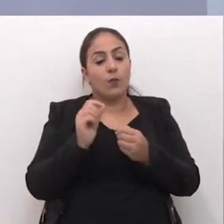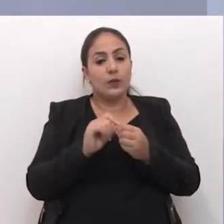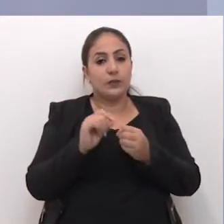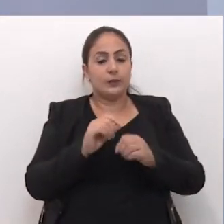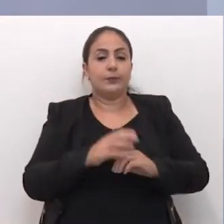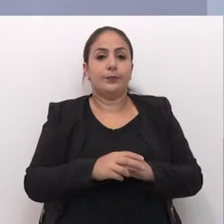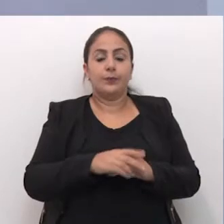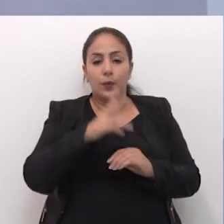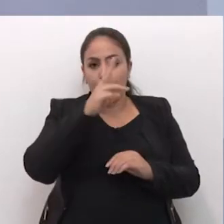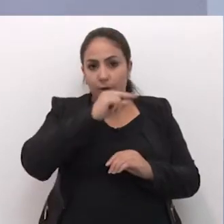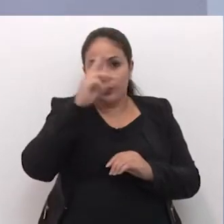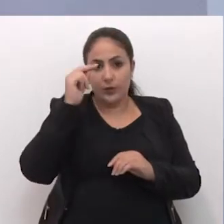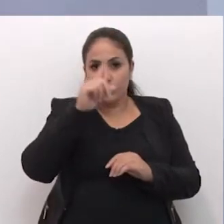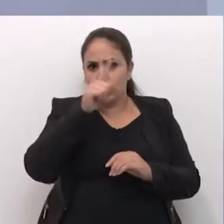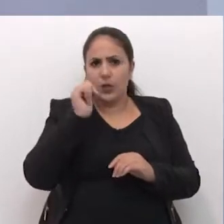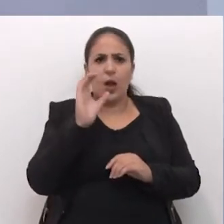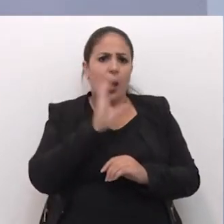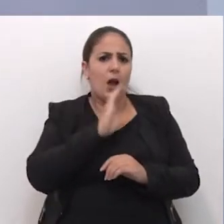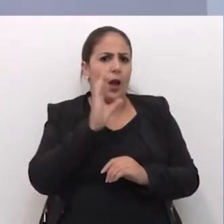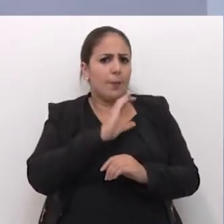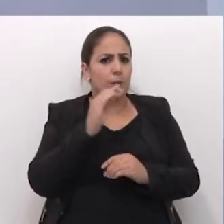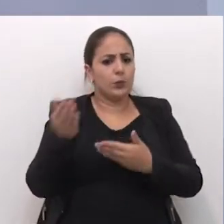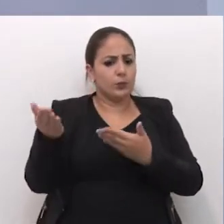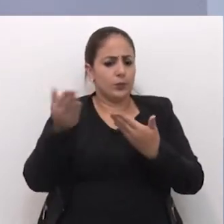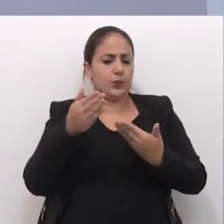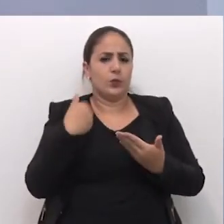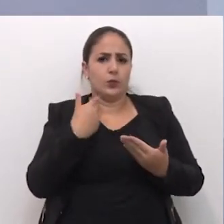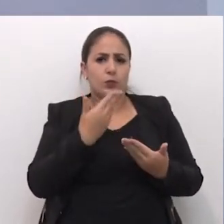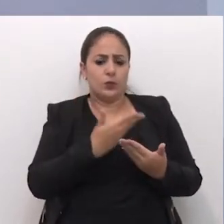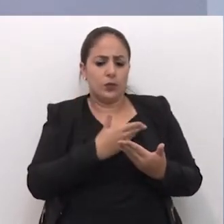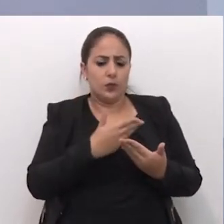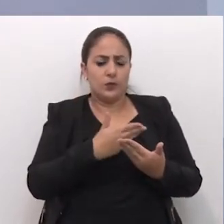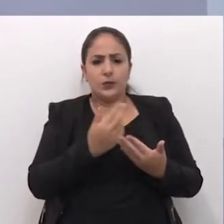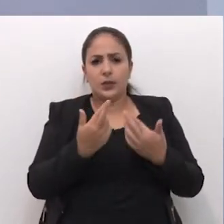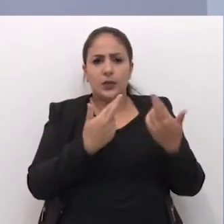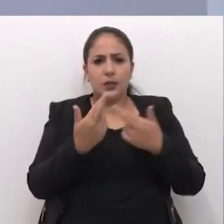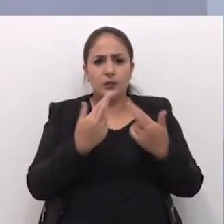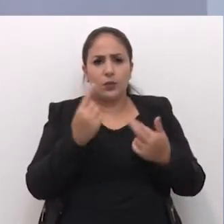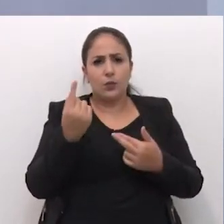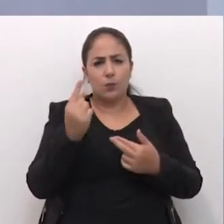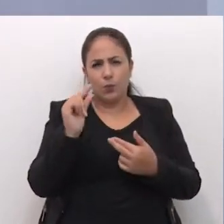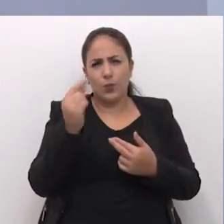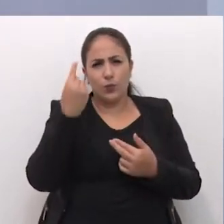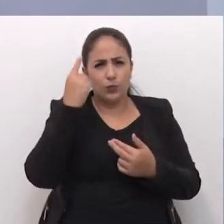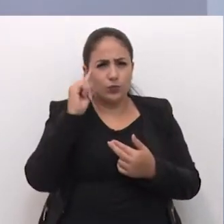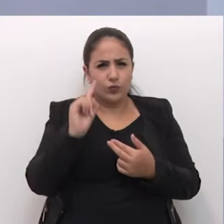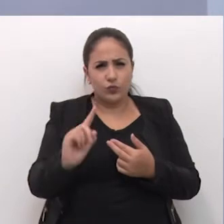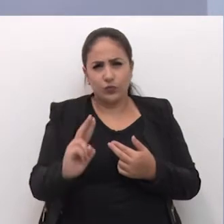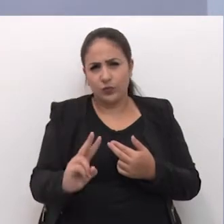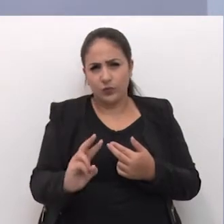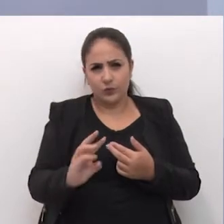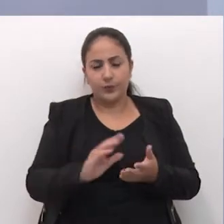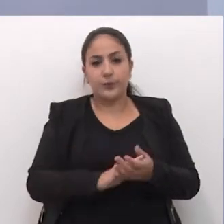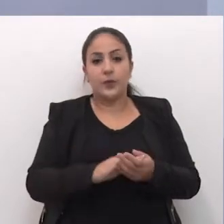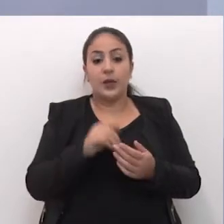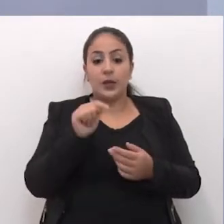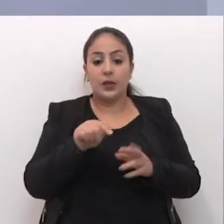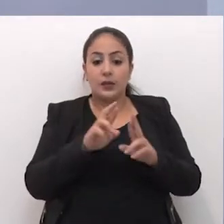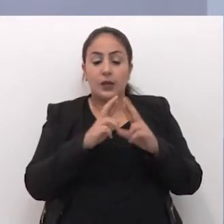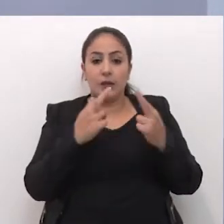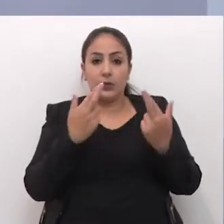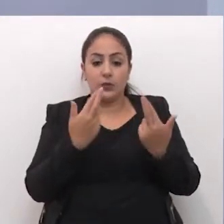fazer. O prefeito Luciano rapidamente nos recebeu, em questão de poucos dias, e